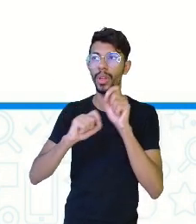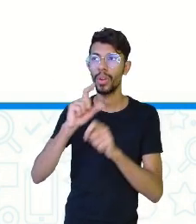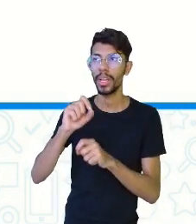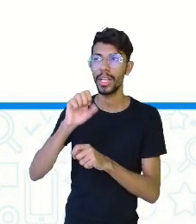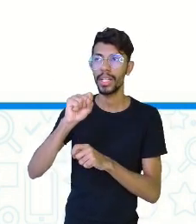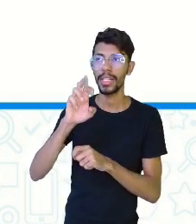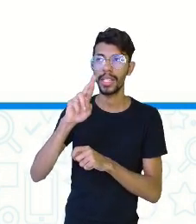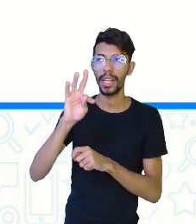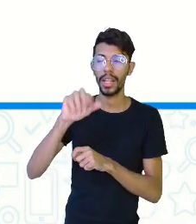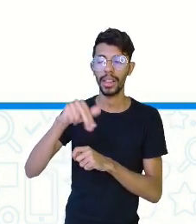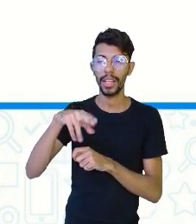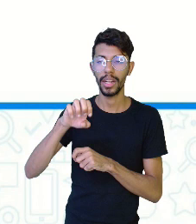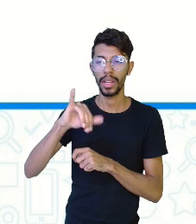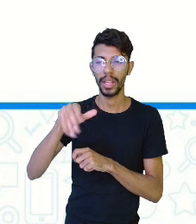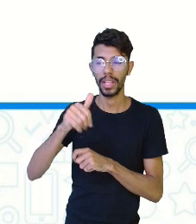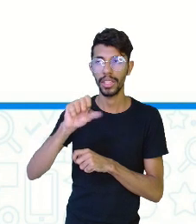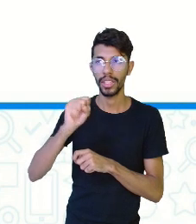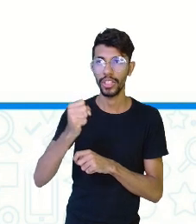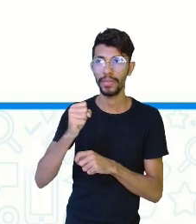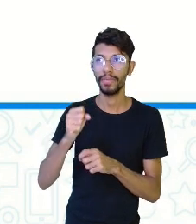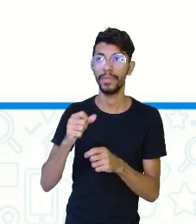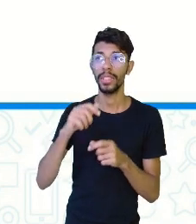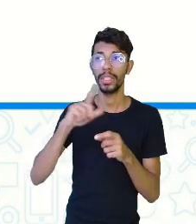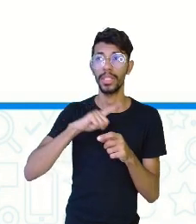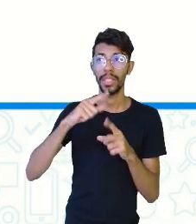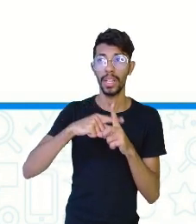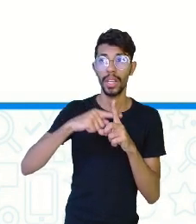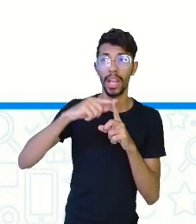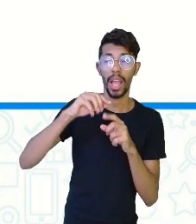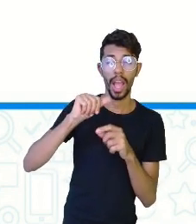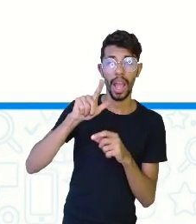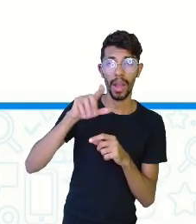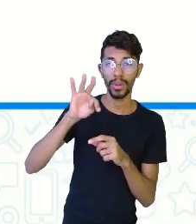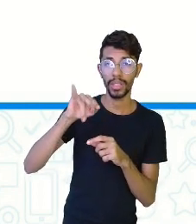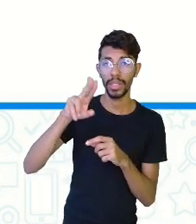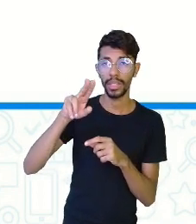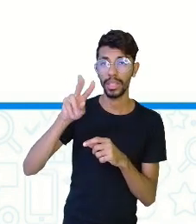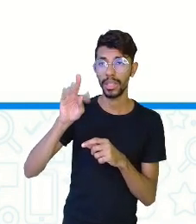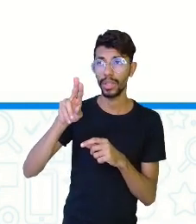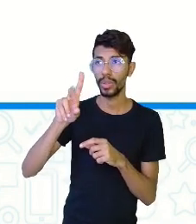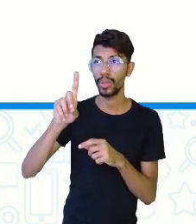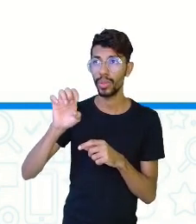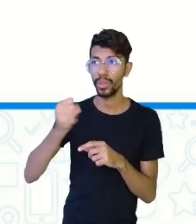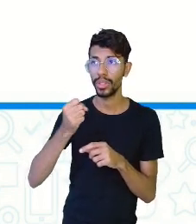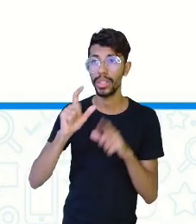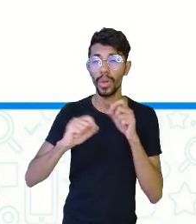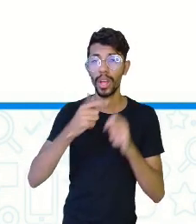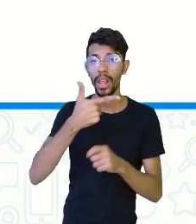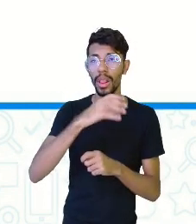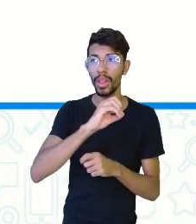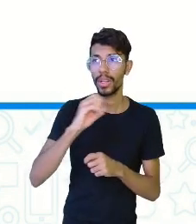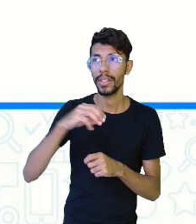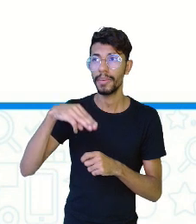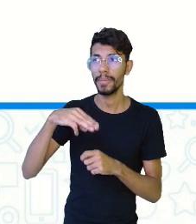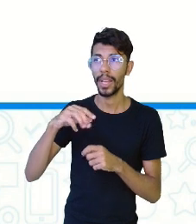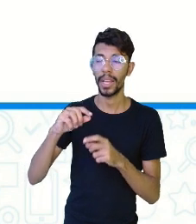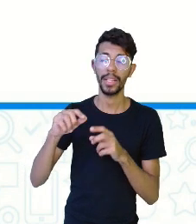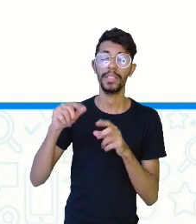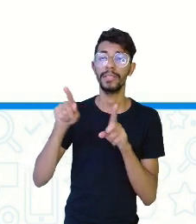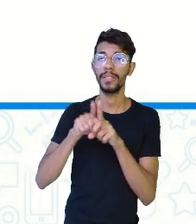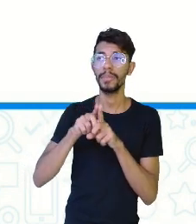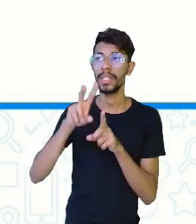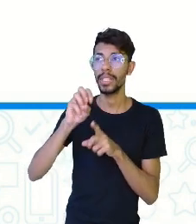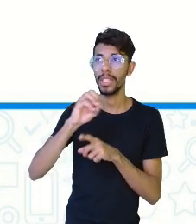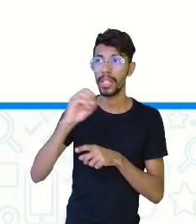em todos os estados nordestinos, exceto no Maranhão e no Piauí. Exceto quer dizer que menos nesses,